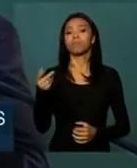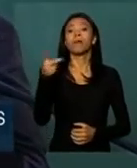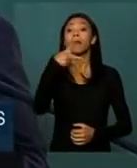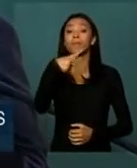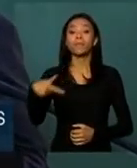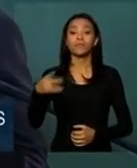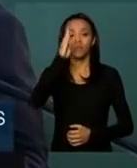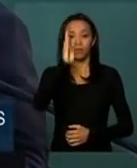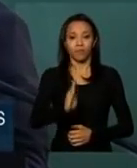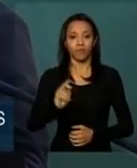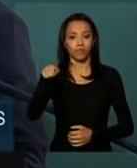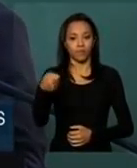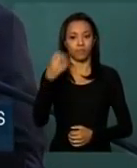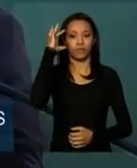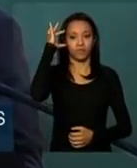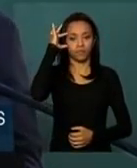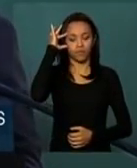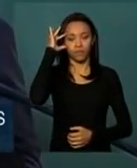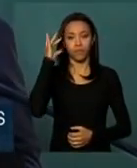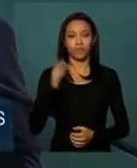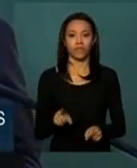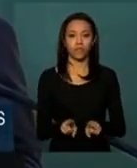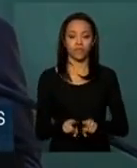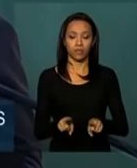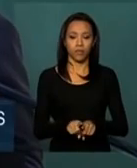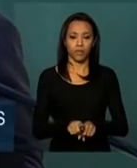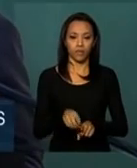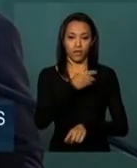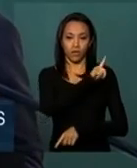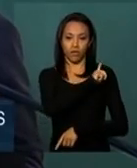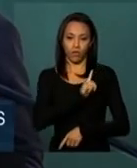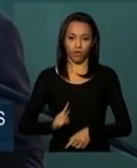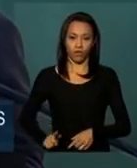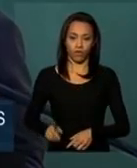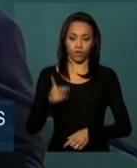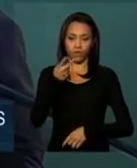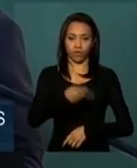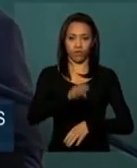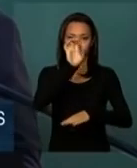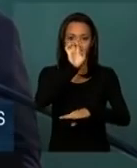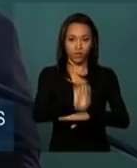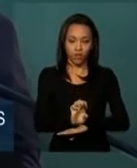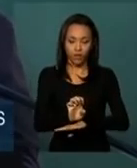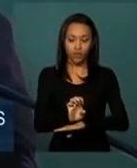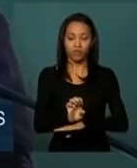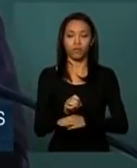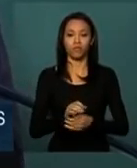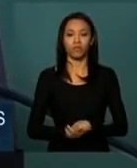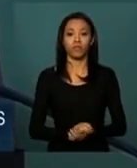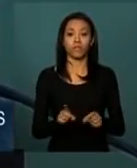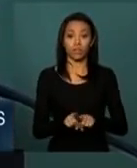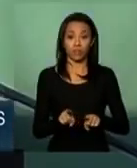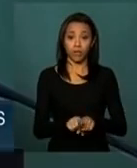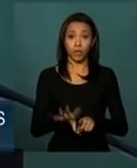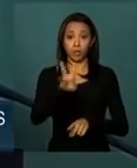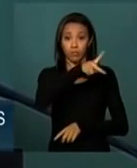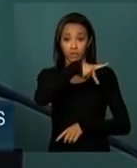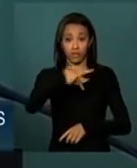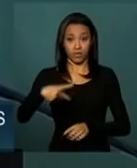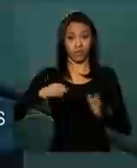Rousseff, cumprimentar o governador do estado, Wilson Martins, presidente do Senado